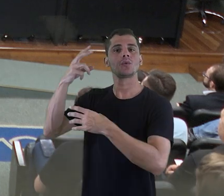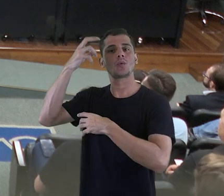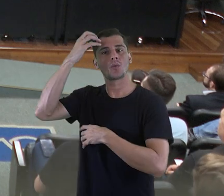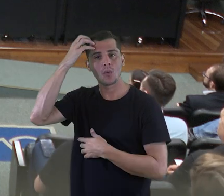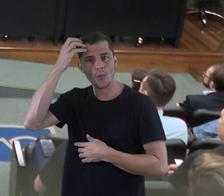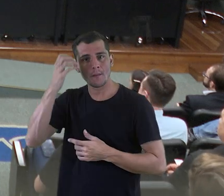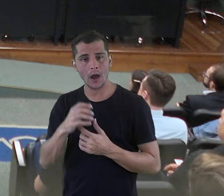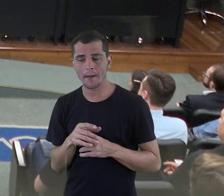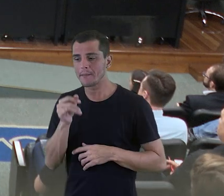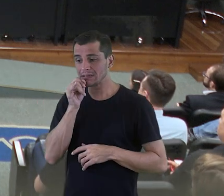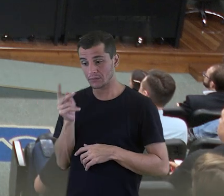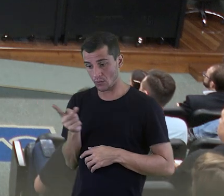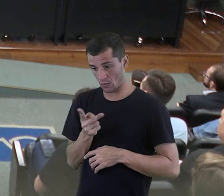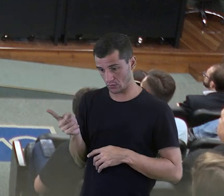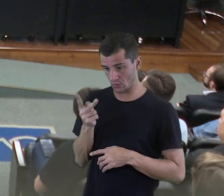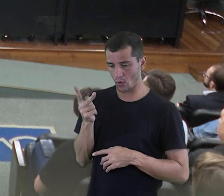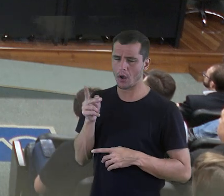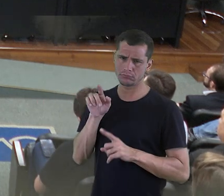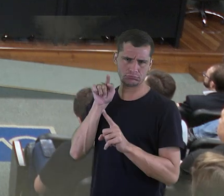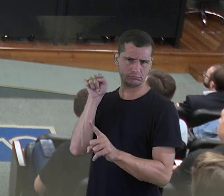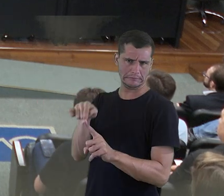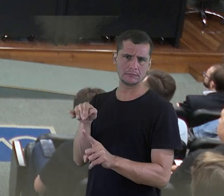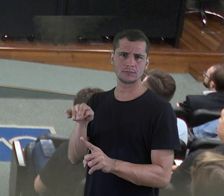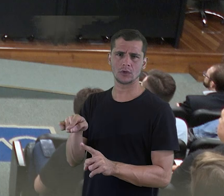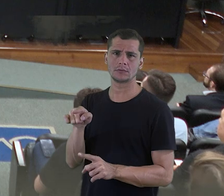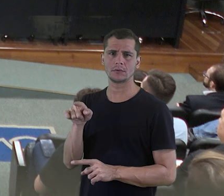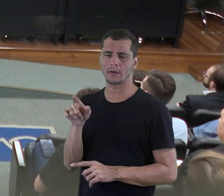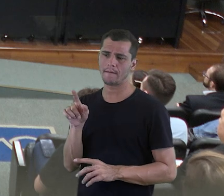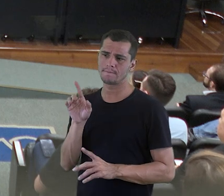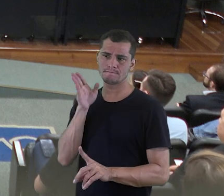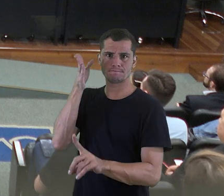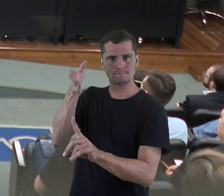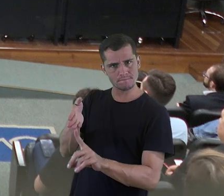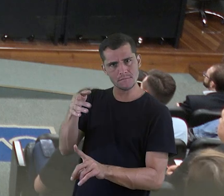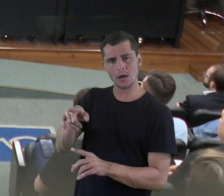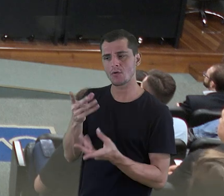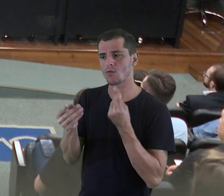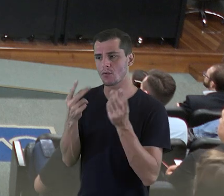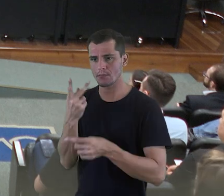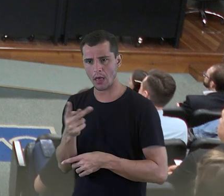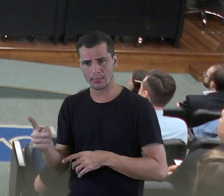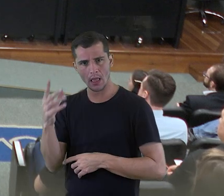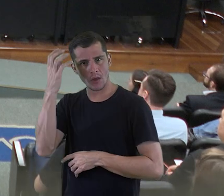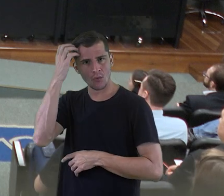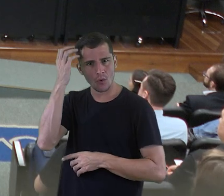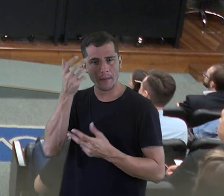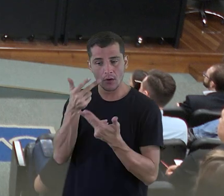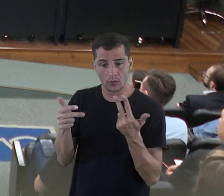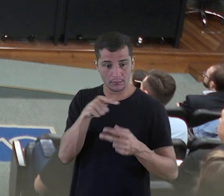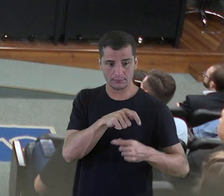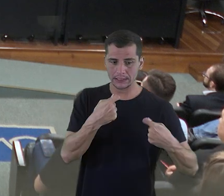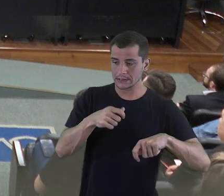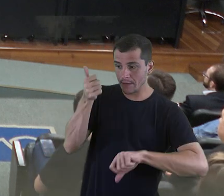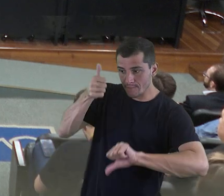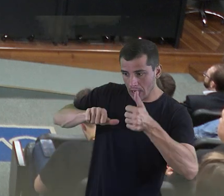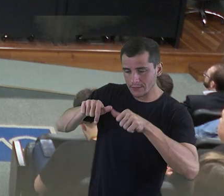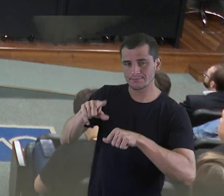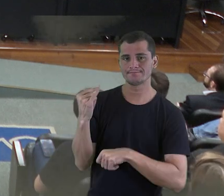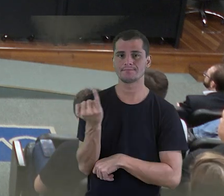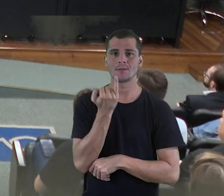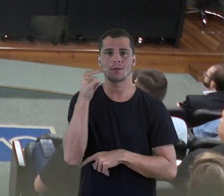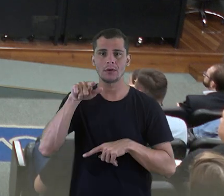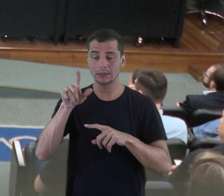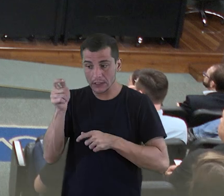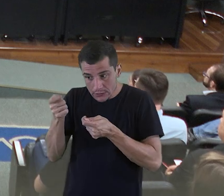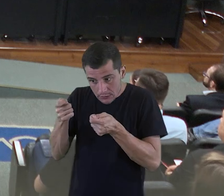controlar a contornar aqui a gente precisa ter o maior número o melhor processo